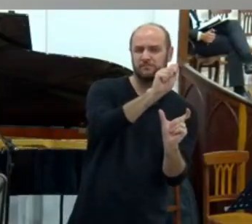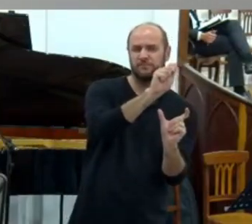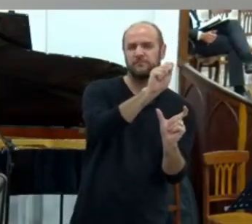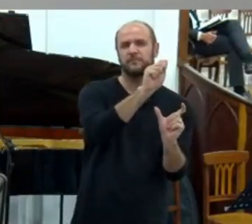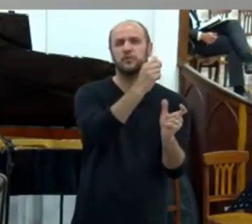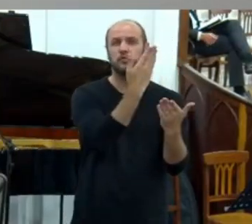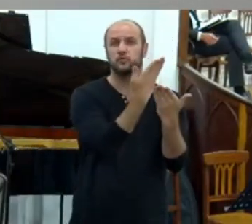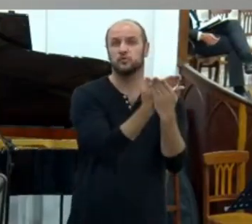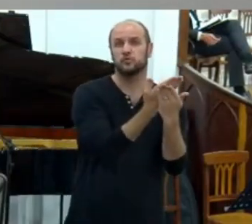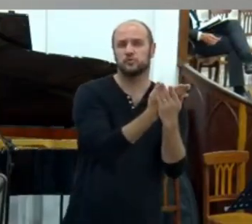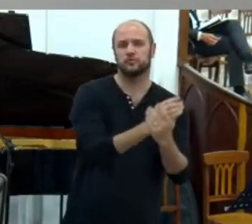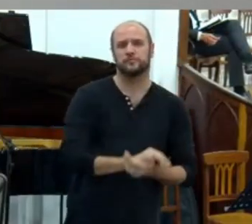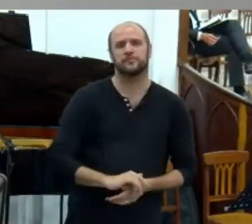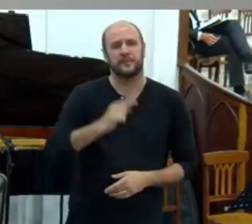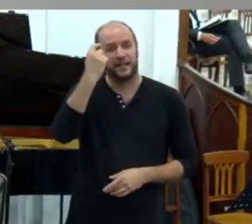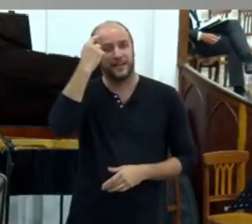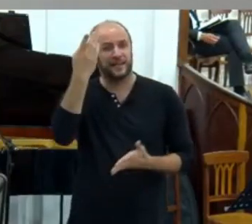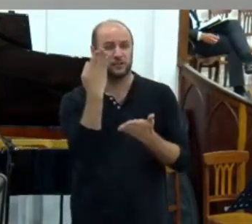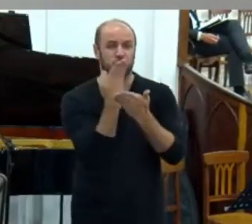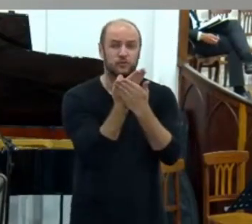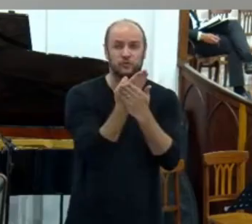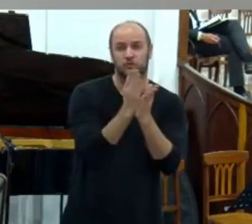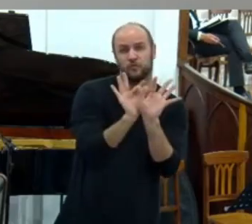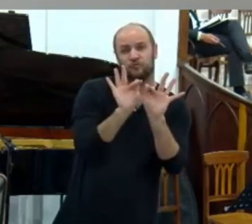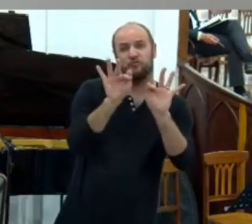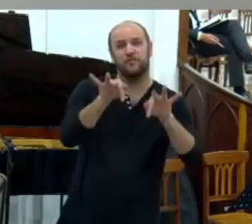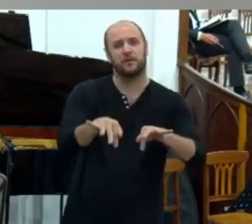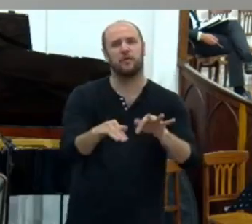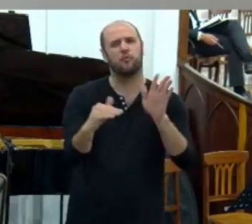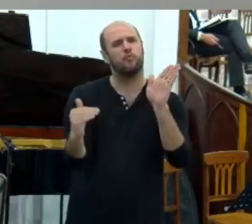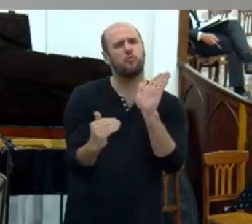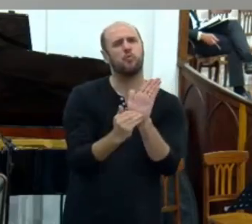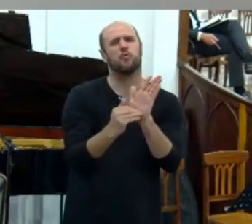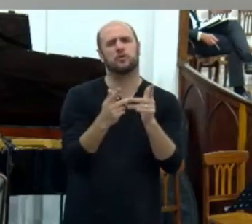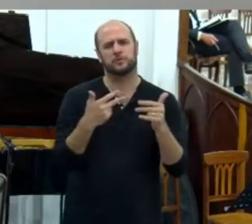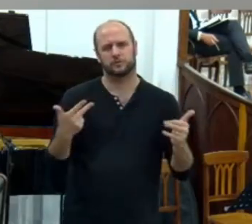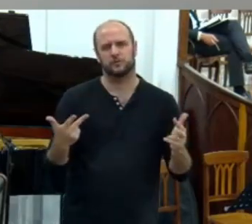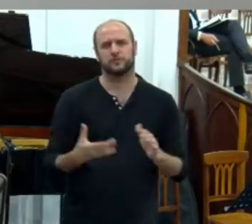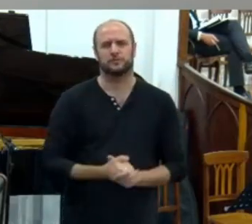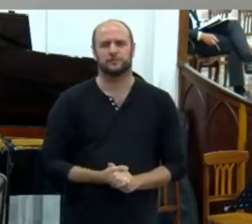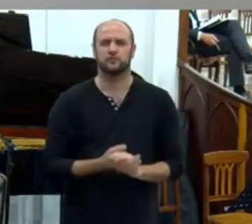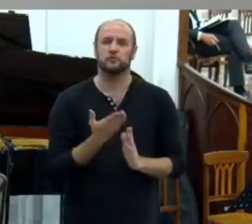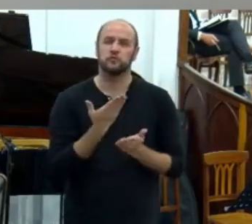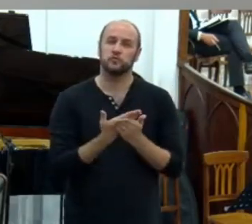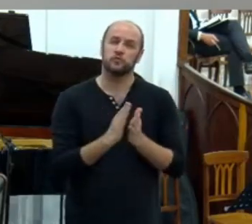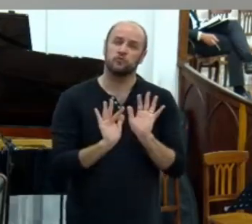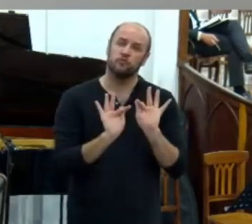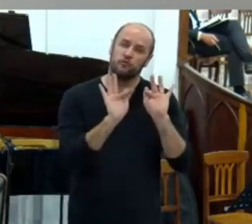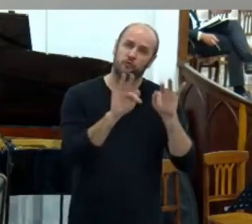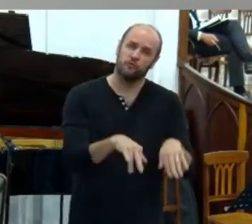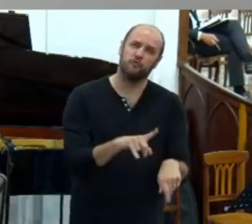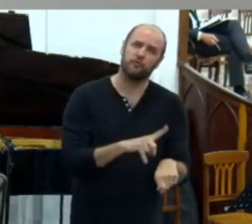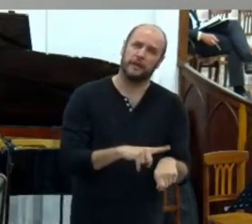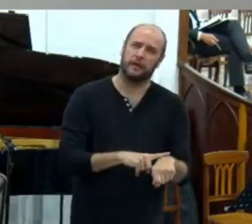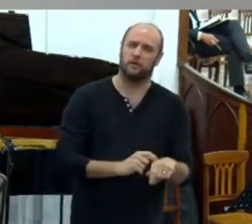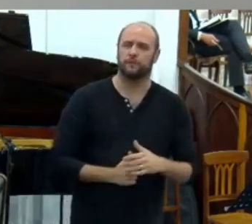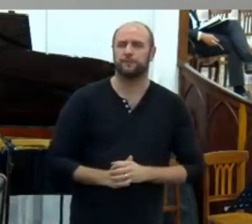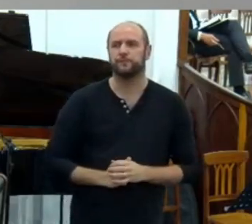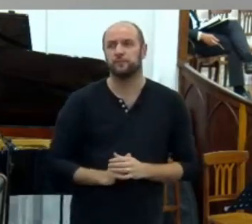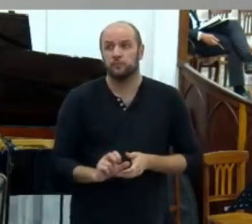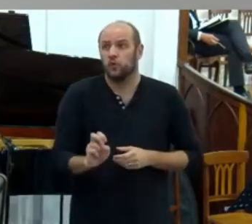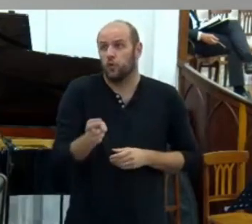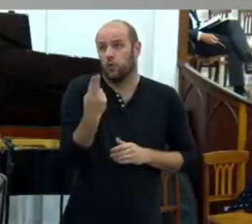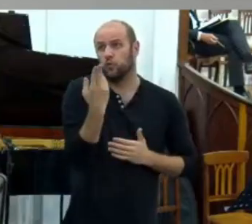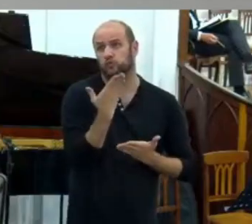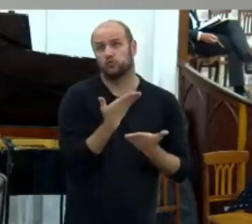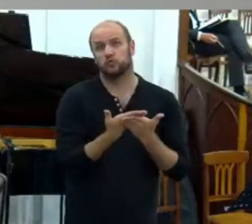o estudo das últimas coisas, ou o estudo do final dos tempos, ou o